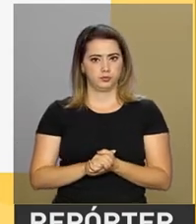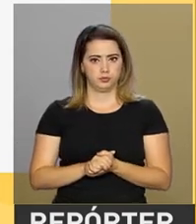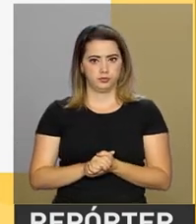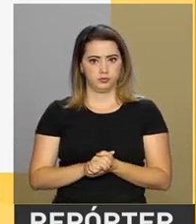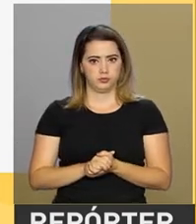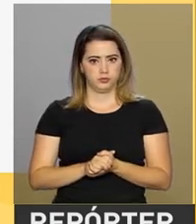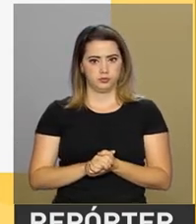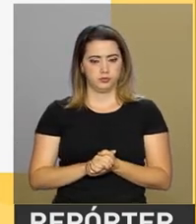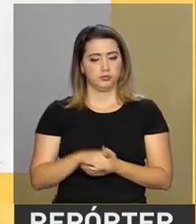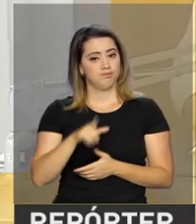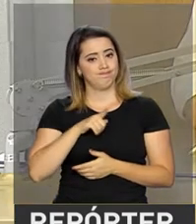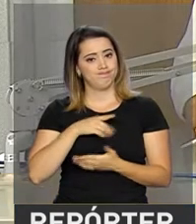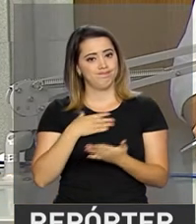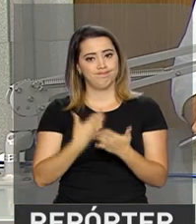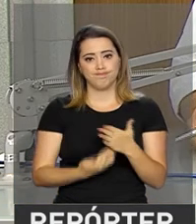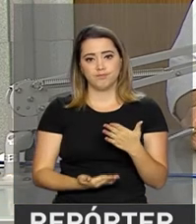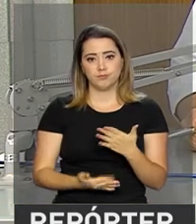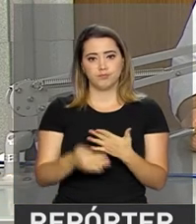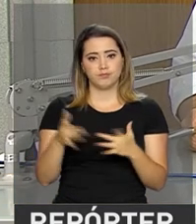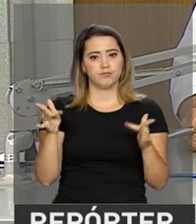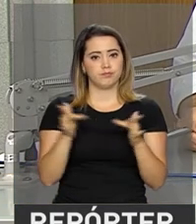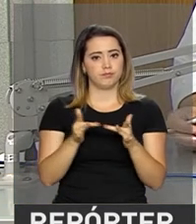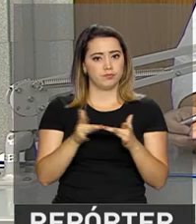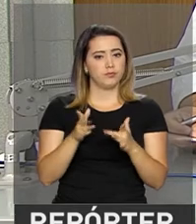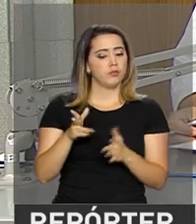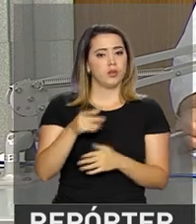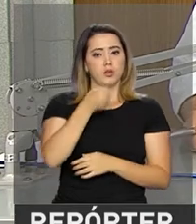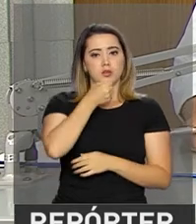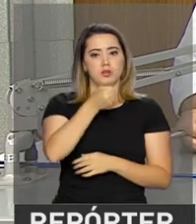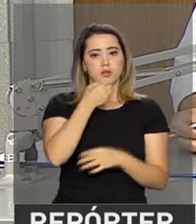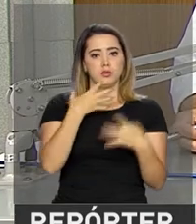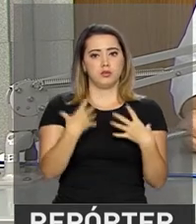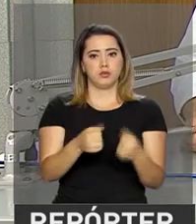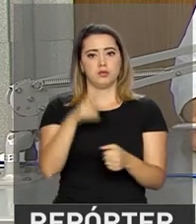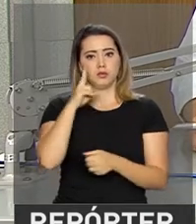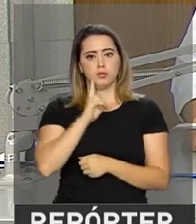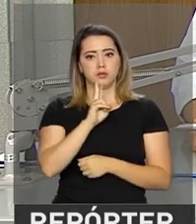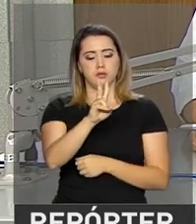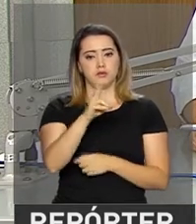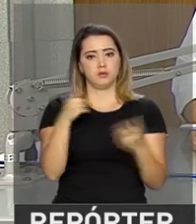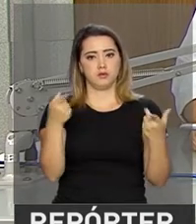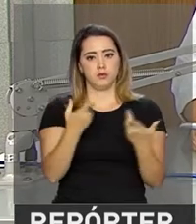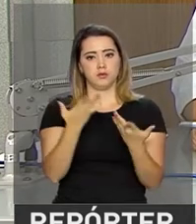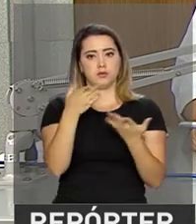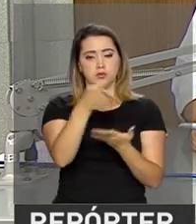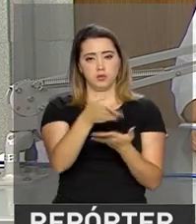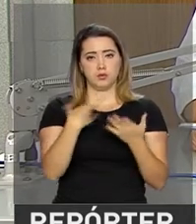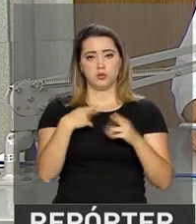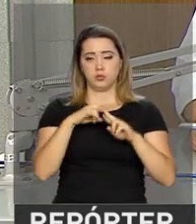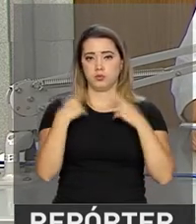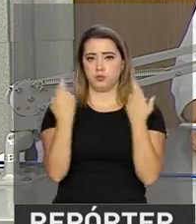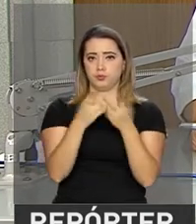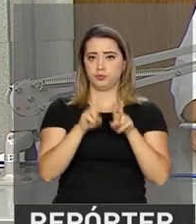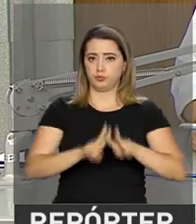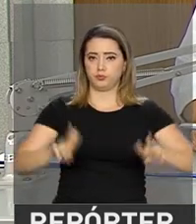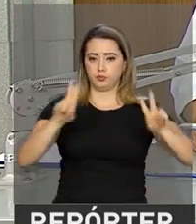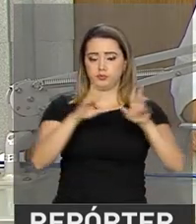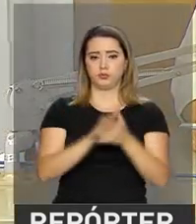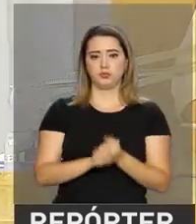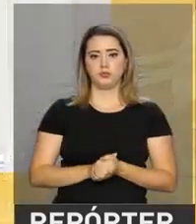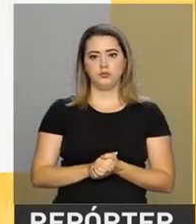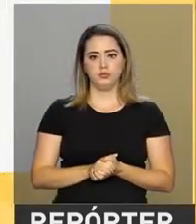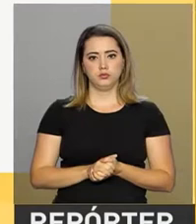bem e nós perdemos o contato agora com a paul mas nós vamos ouvir uma reportagem que ela preparou para a gente sobre essa assembleia da onu